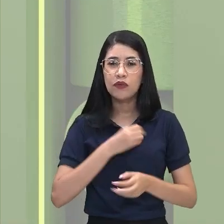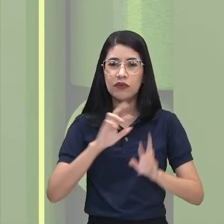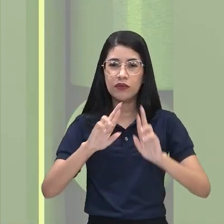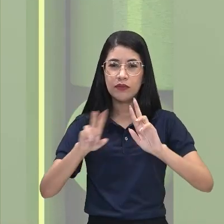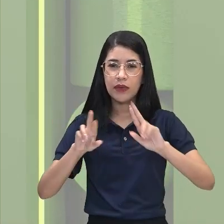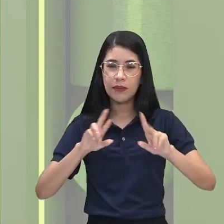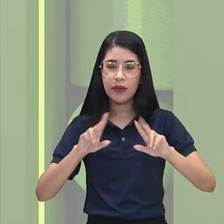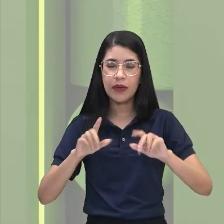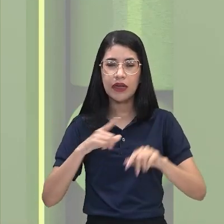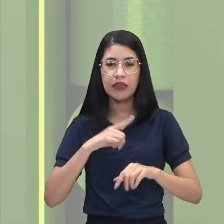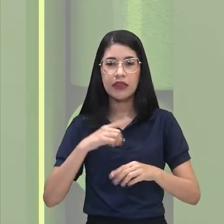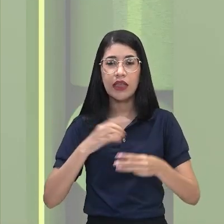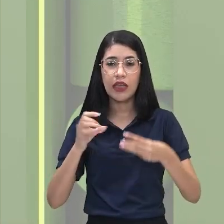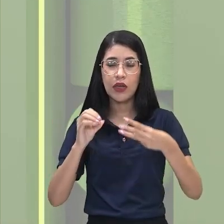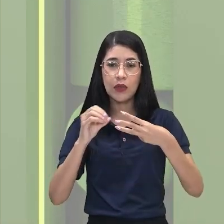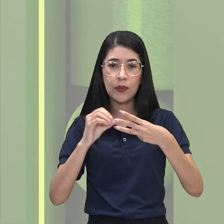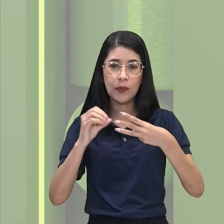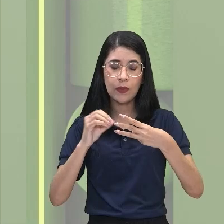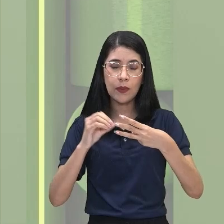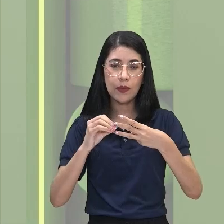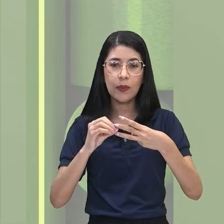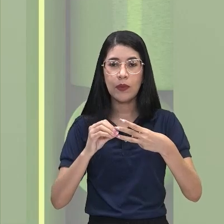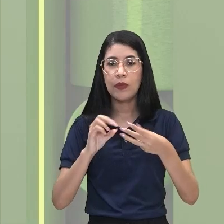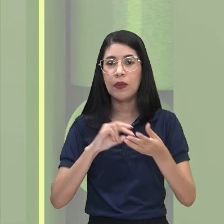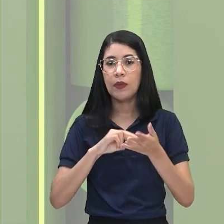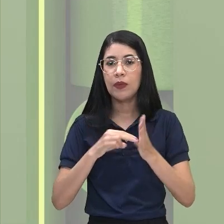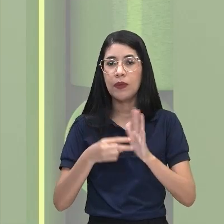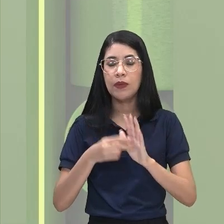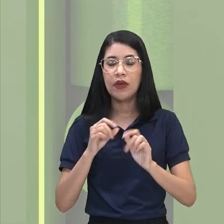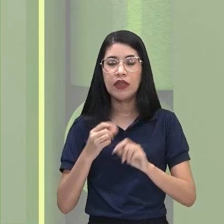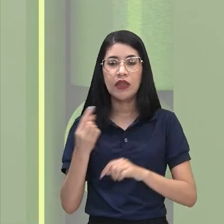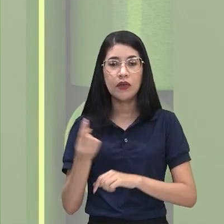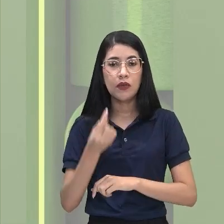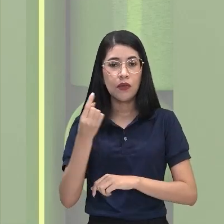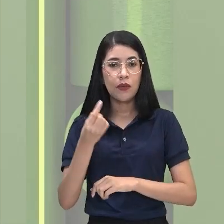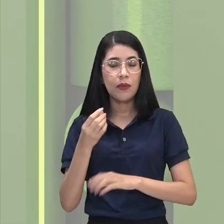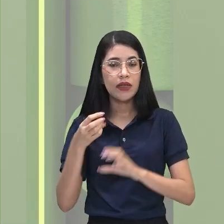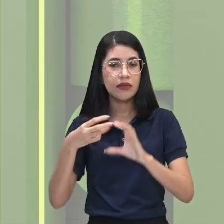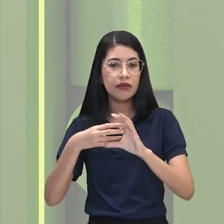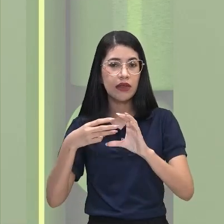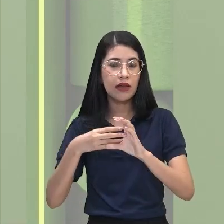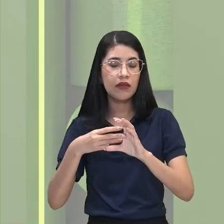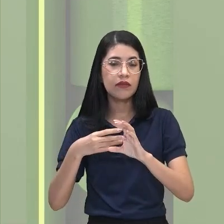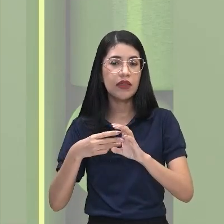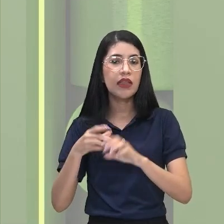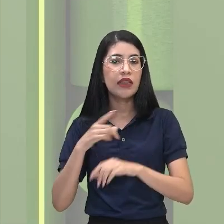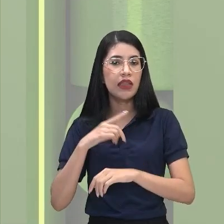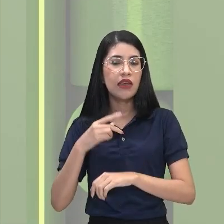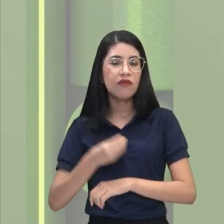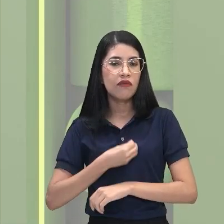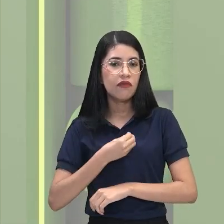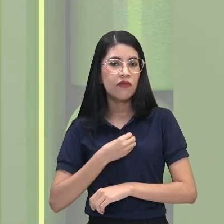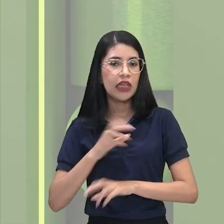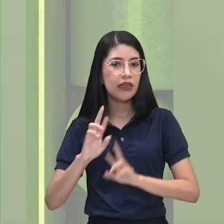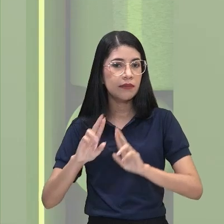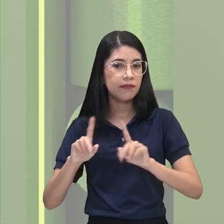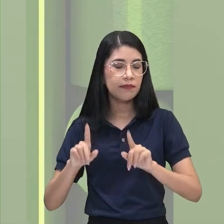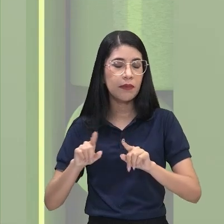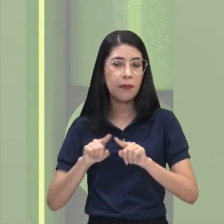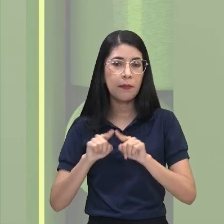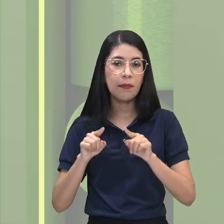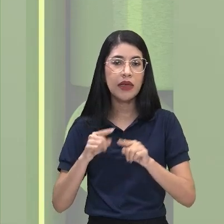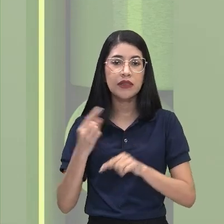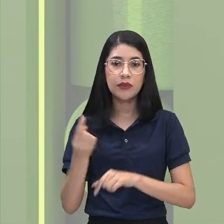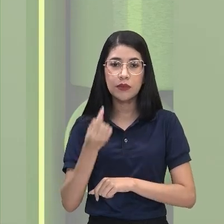são unicelulares, eles vão ter apenas uma única célula, e ele é o próprio ser vivo, com uma única